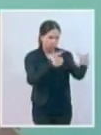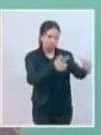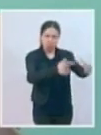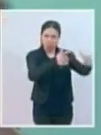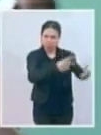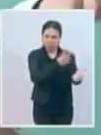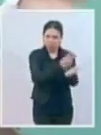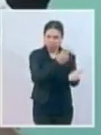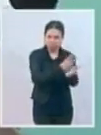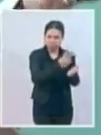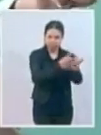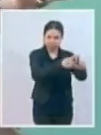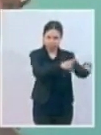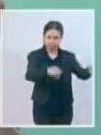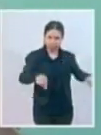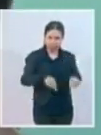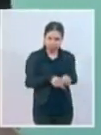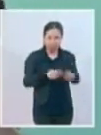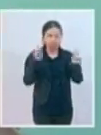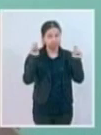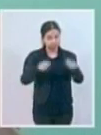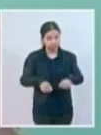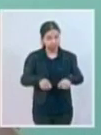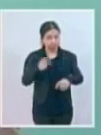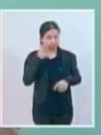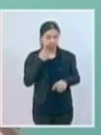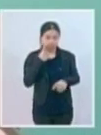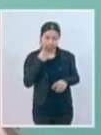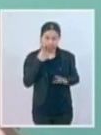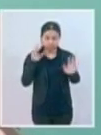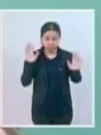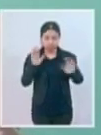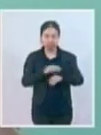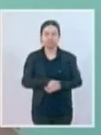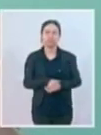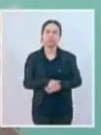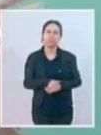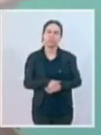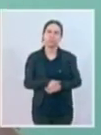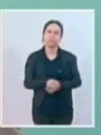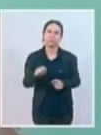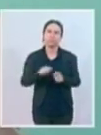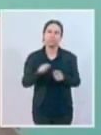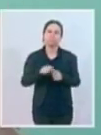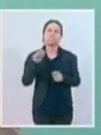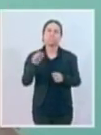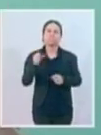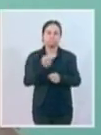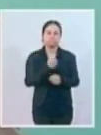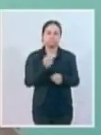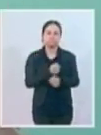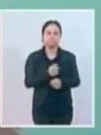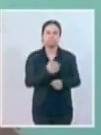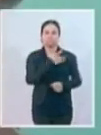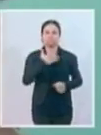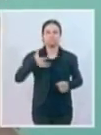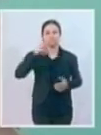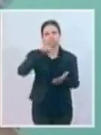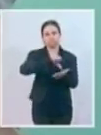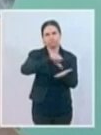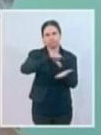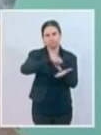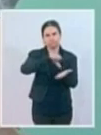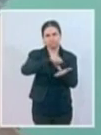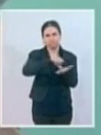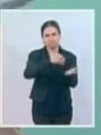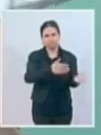terreno, legalmente sendo possível, né? Se possível, nós fazermos o quê? A construção do posto de saúde, porque aquele posto